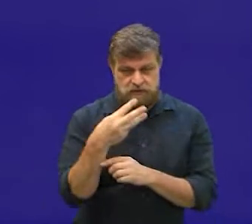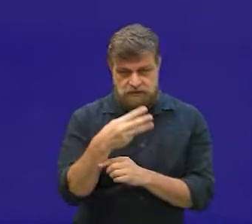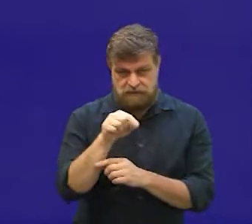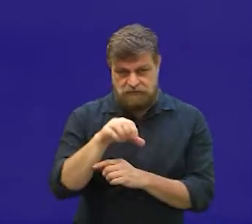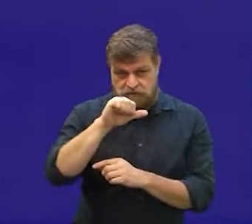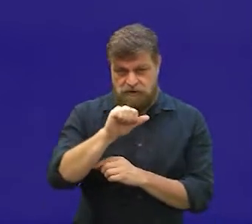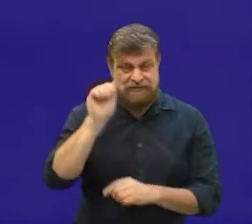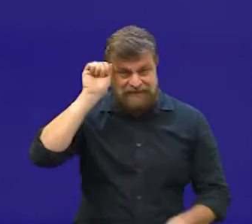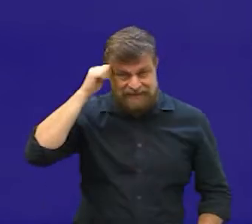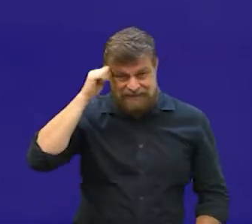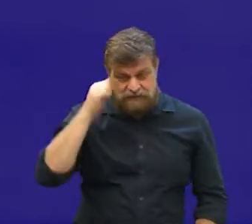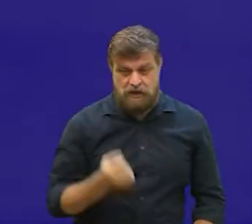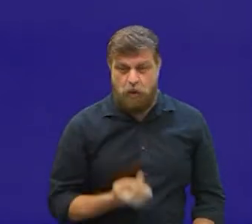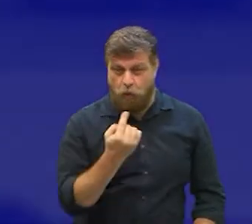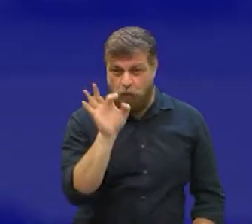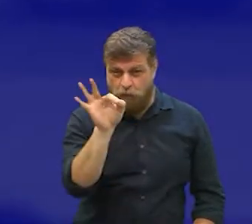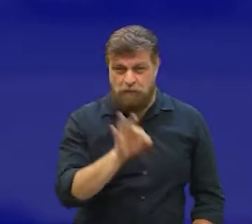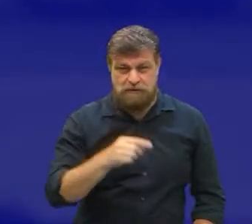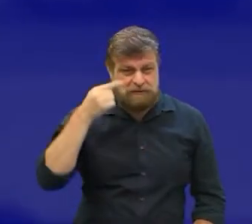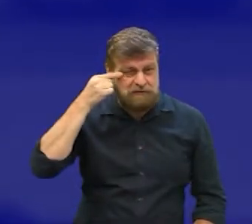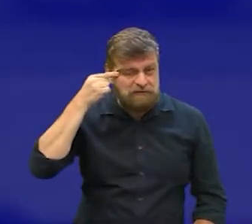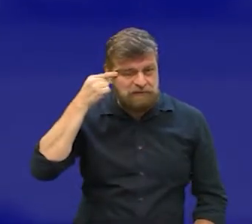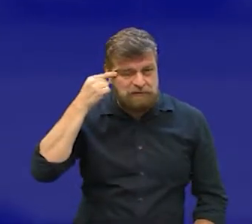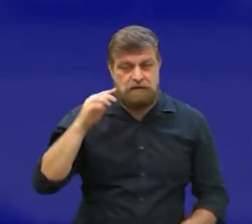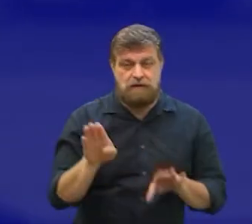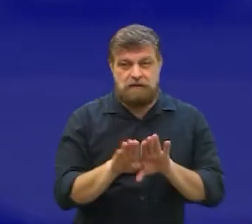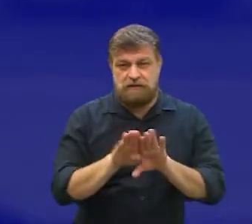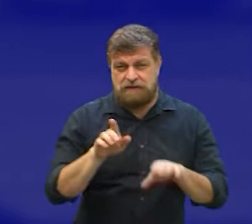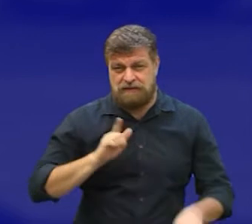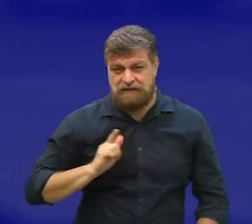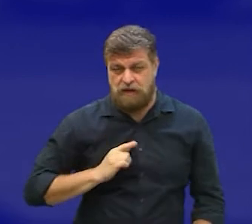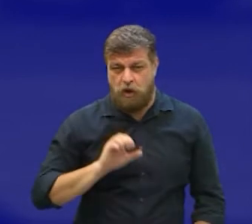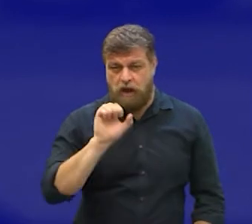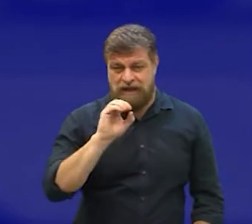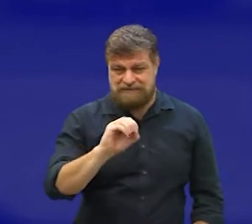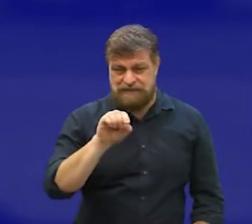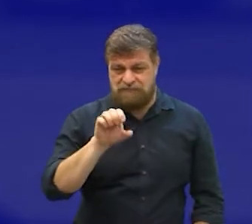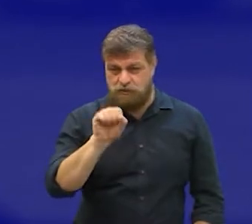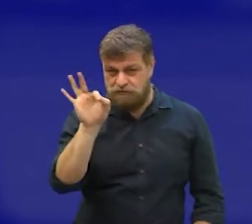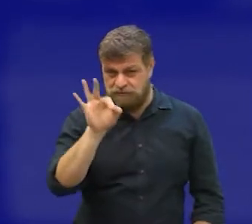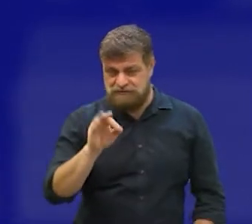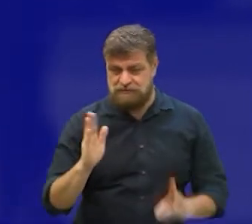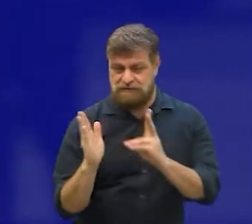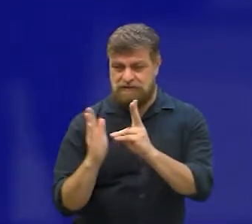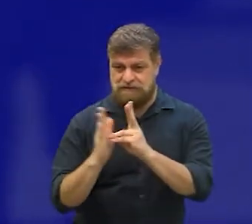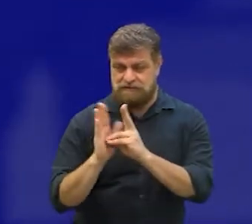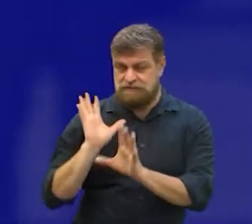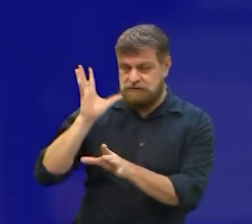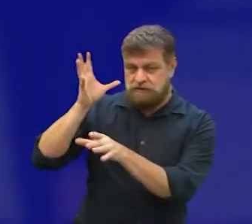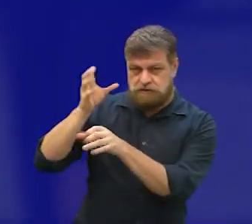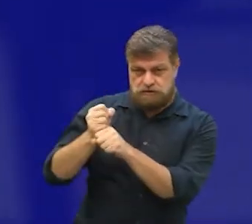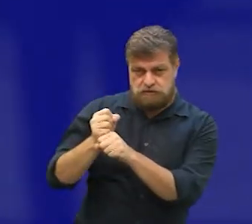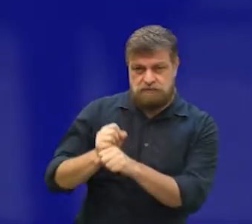23,9% de pretos, 1% de amarelos e 0,8% de indígenas. Se juntarmos pardos